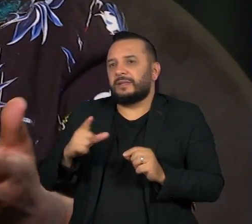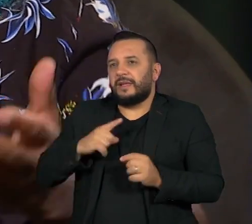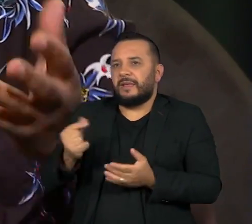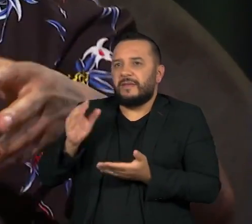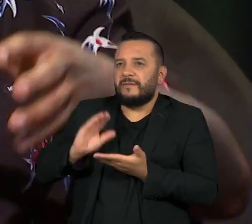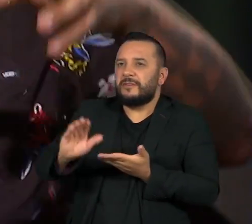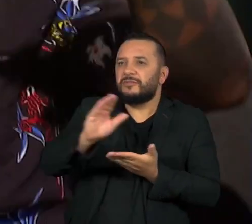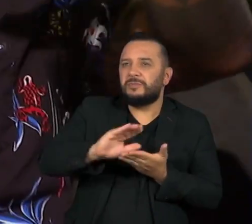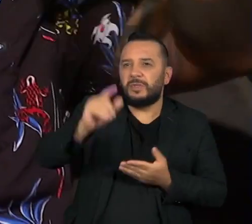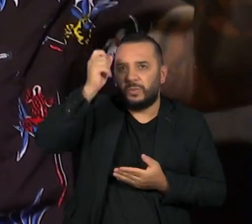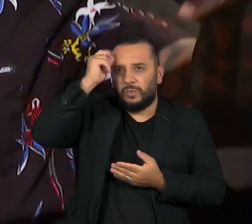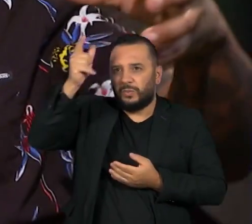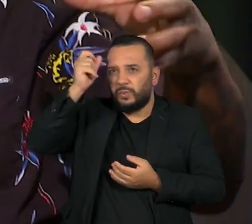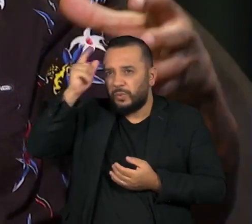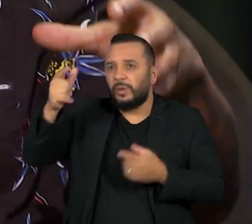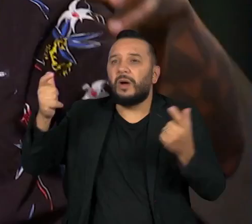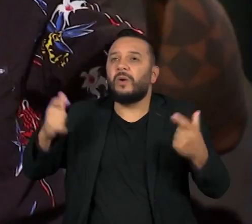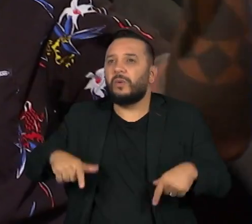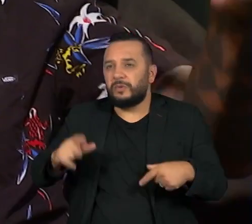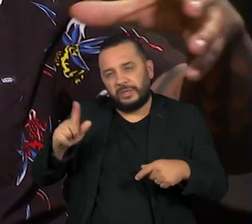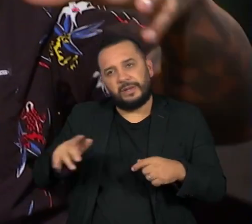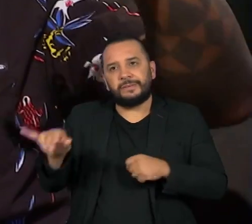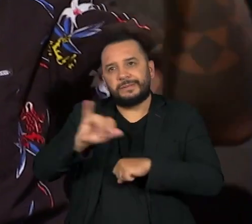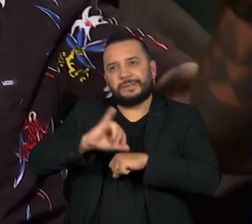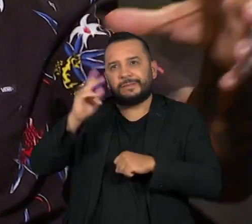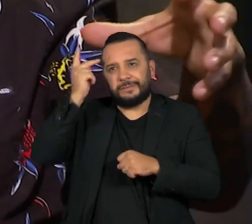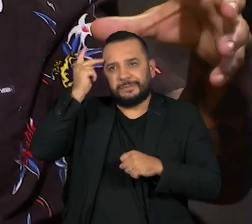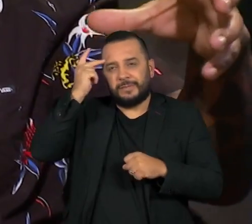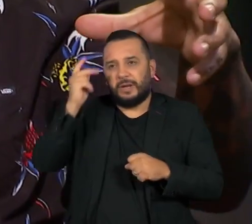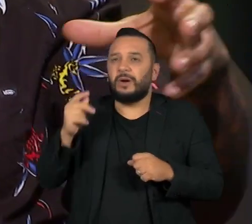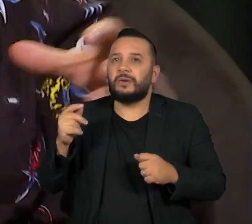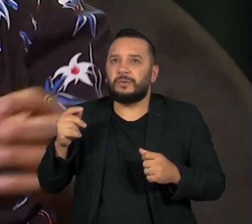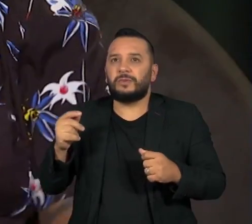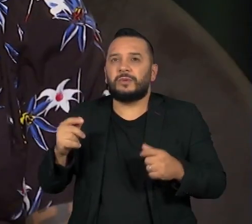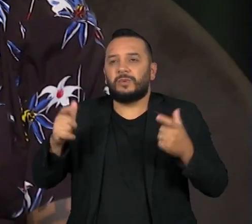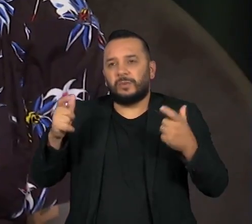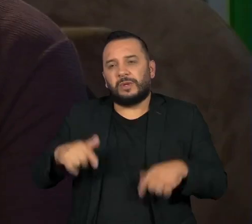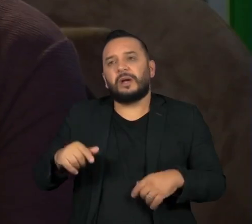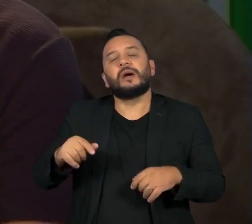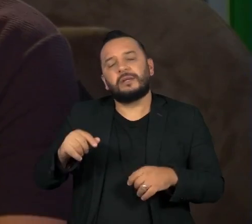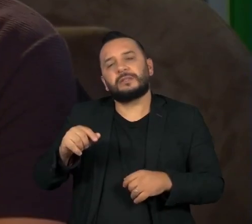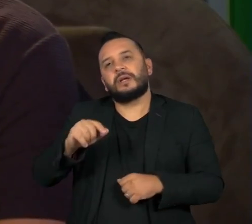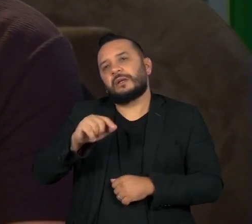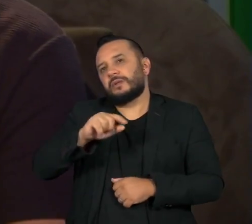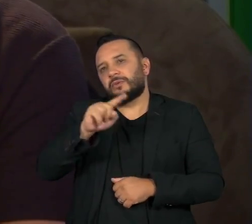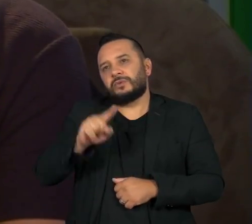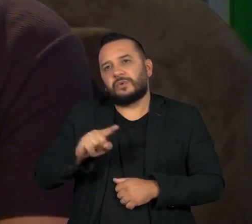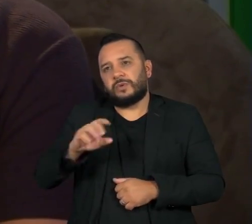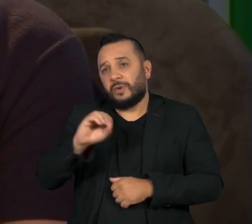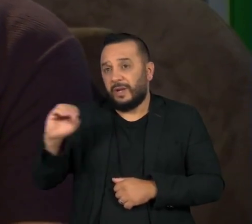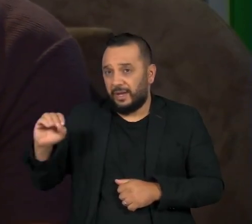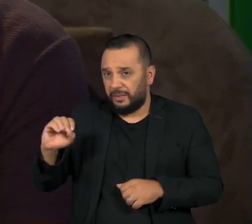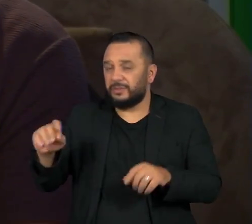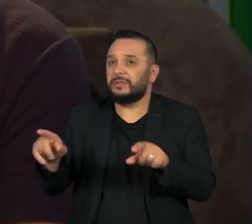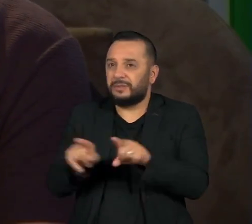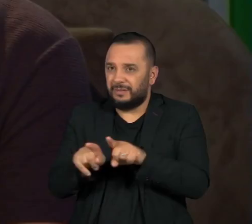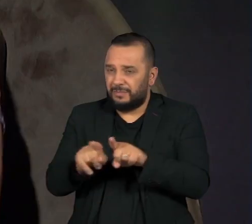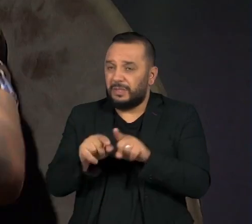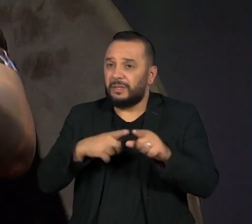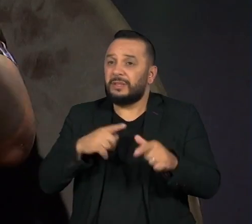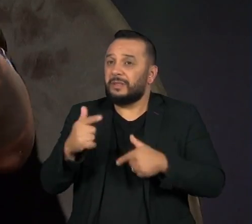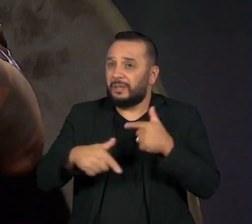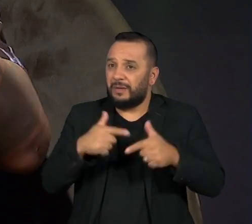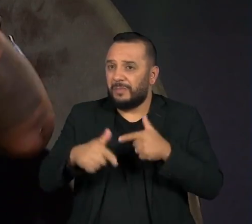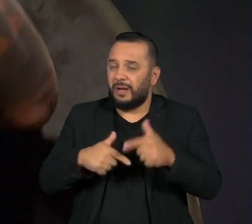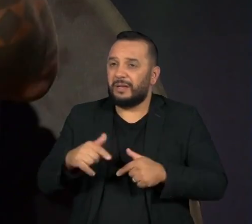equipamentos culturais estão concentrados no centro de São Paulo, na região da Zona Oeste. Trabalho e renda da Oxfam mostra que a